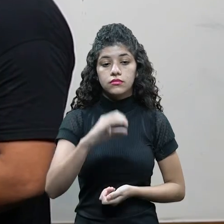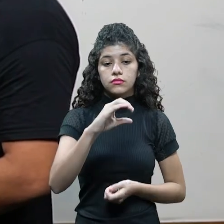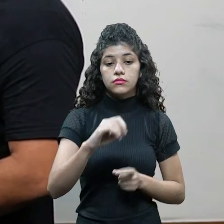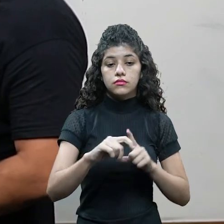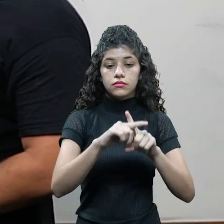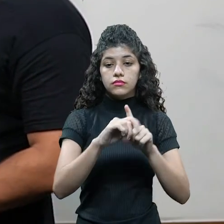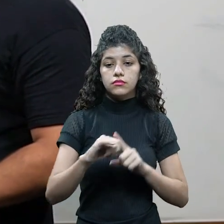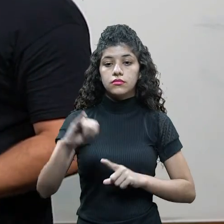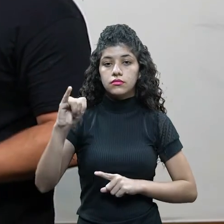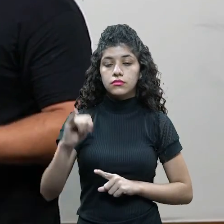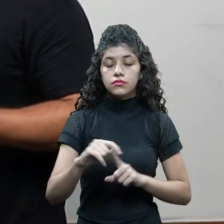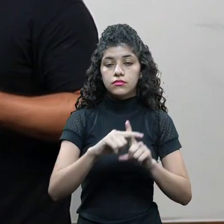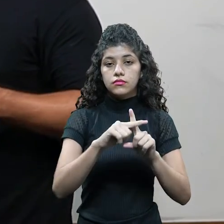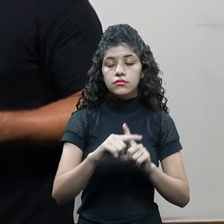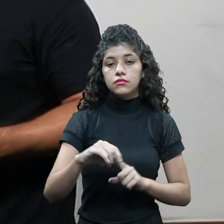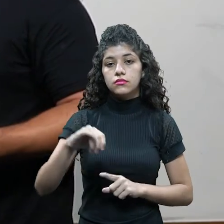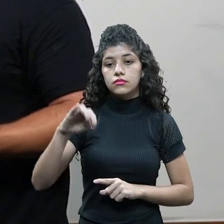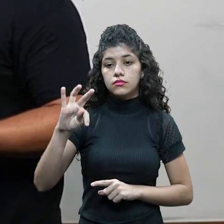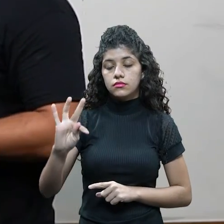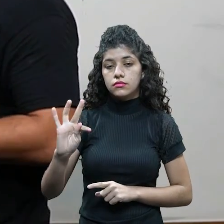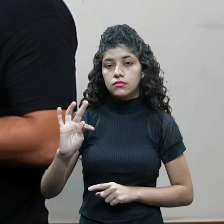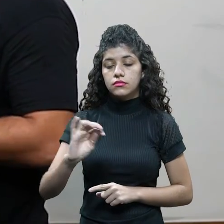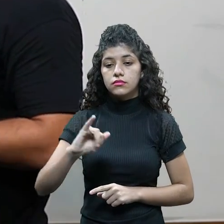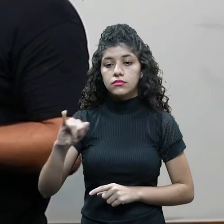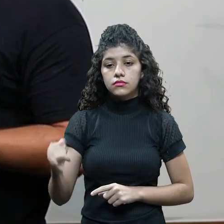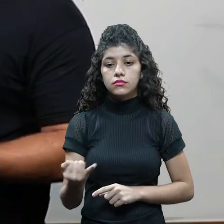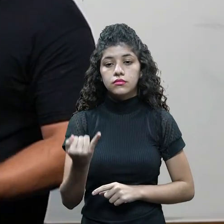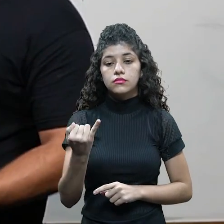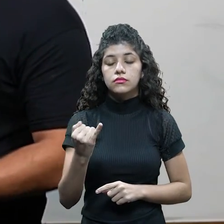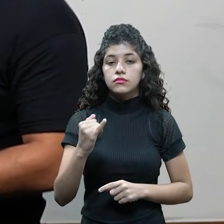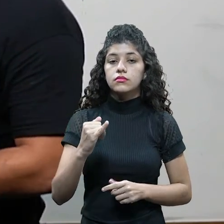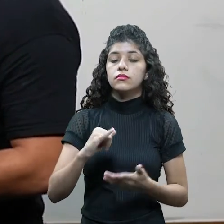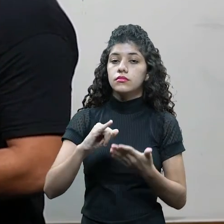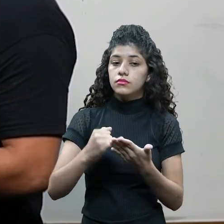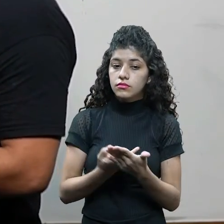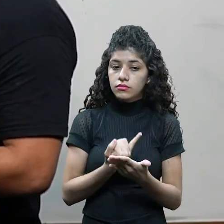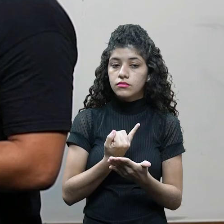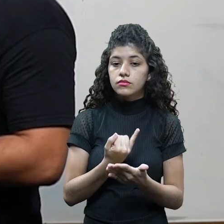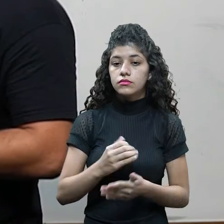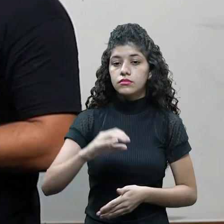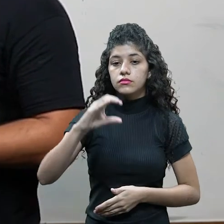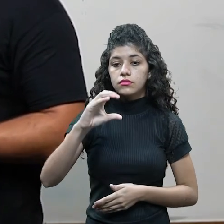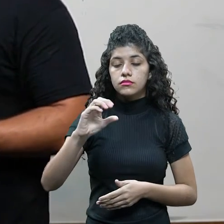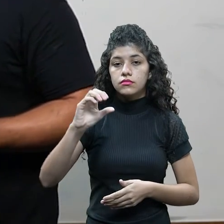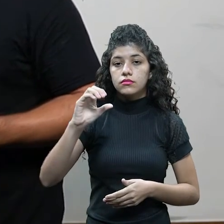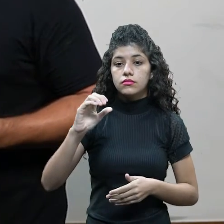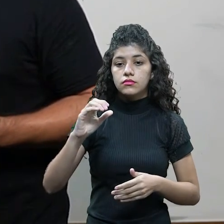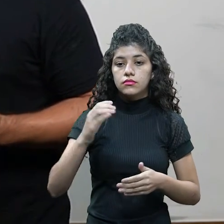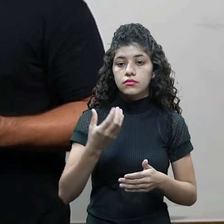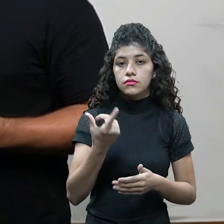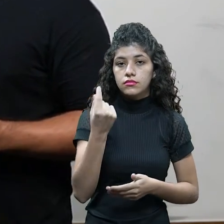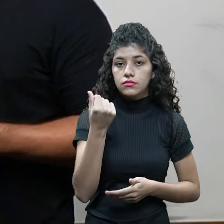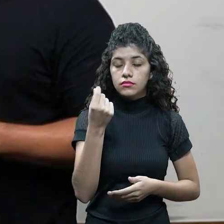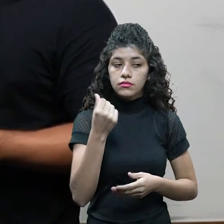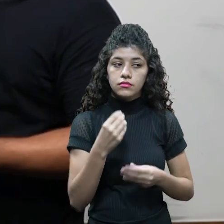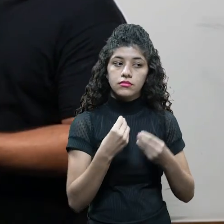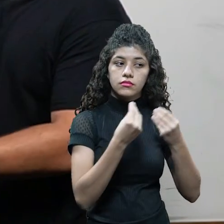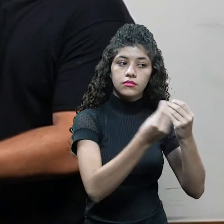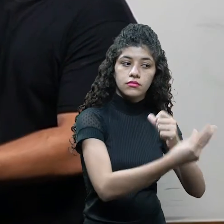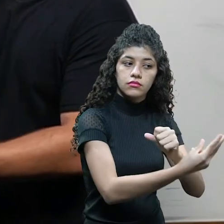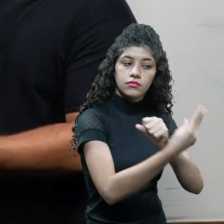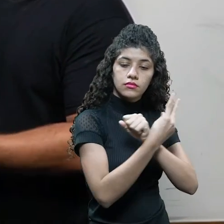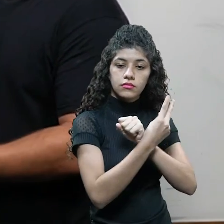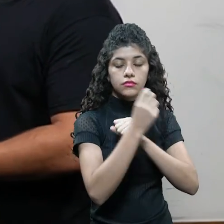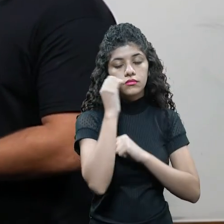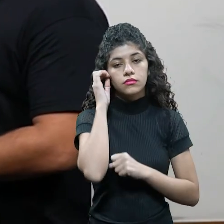C vezes I vezes T. O que é o J? Relembrando, J é o próprio juros. O C é o capital inicial, é o